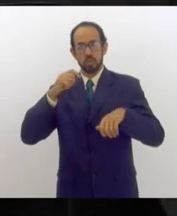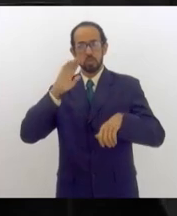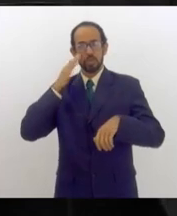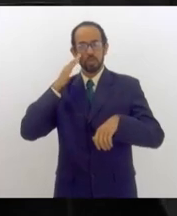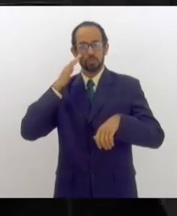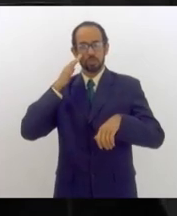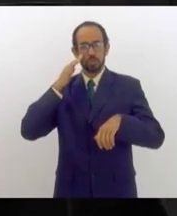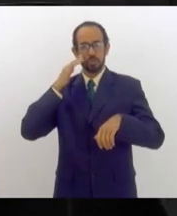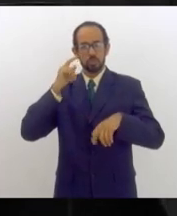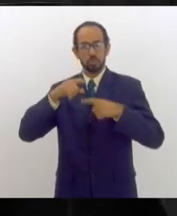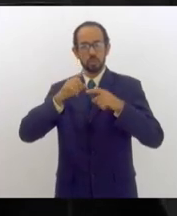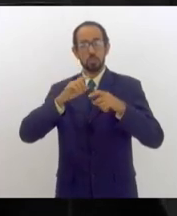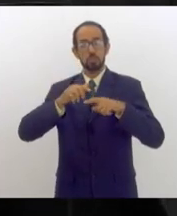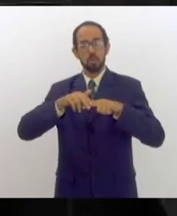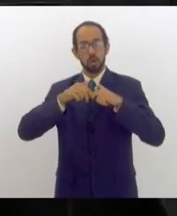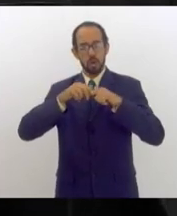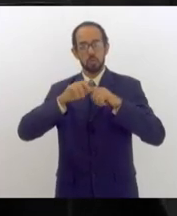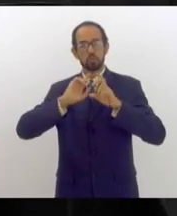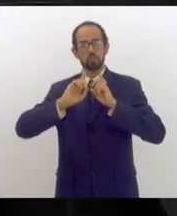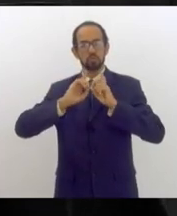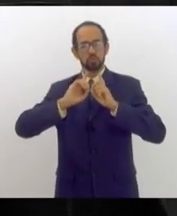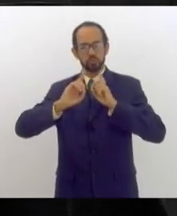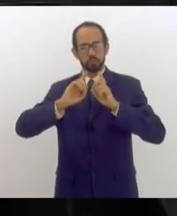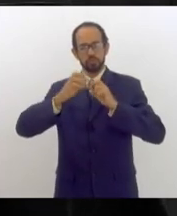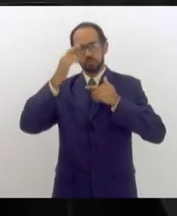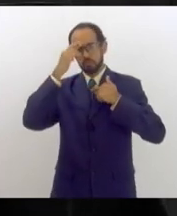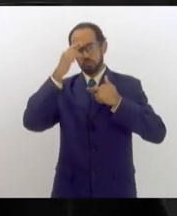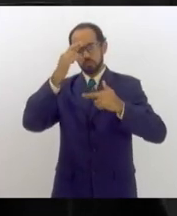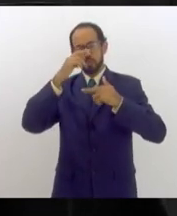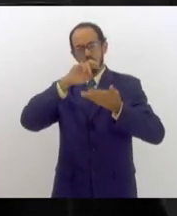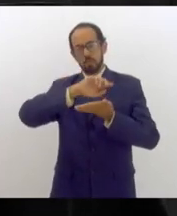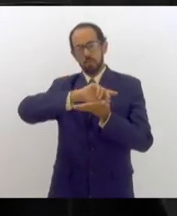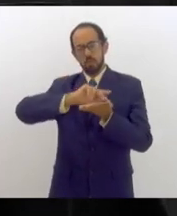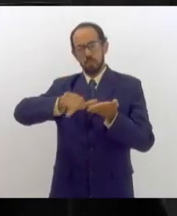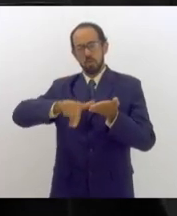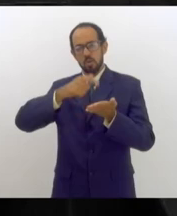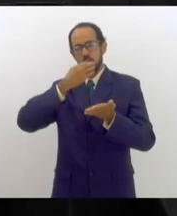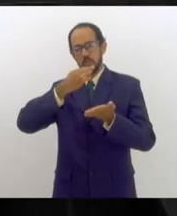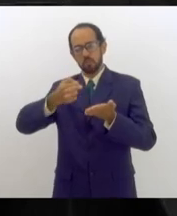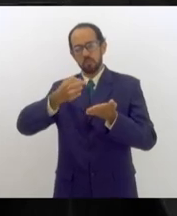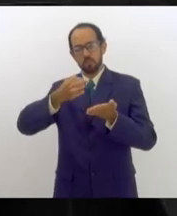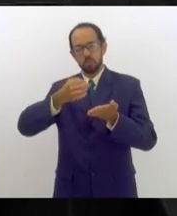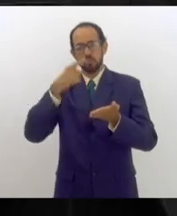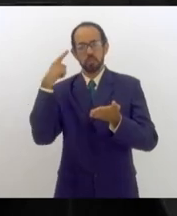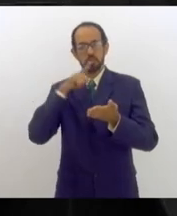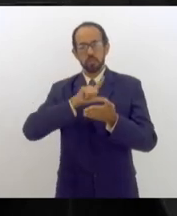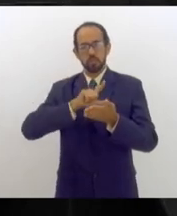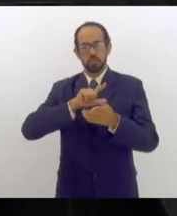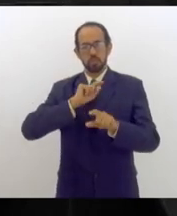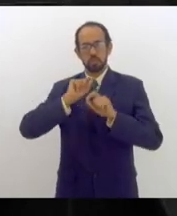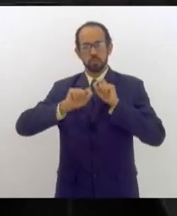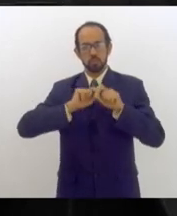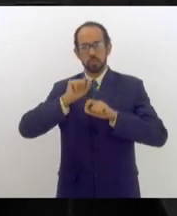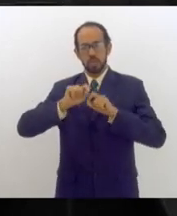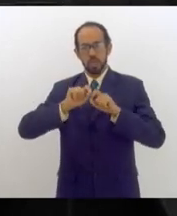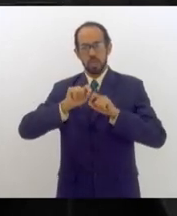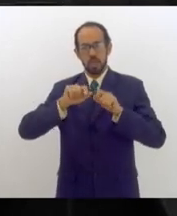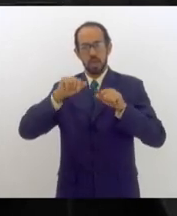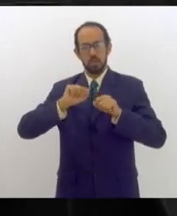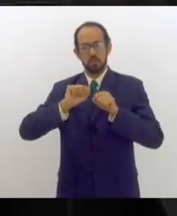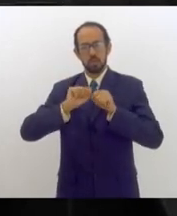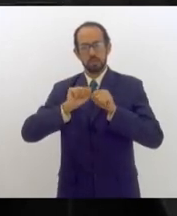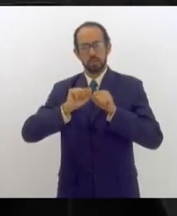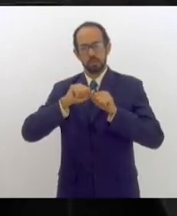que a partir do diálogo e do respeito às diferenças que conseguiríamos colocar o